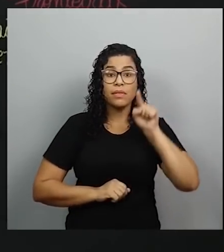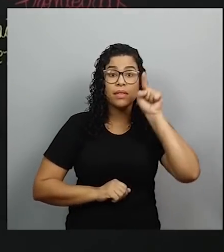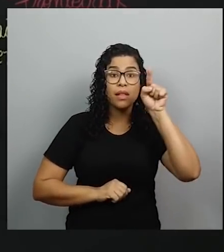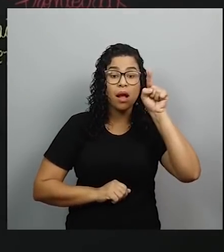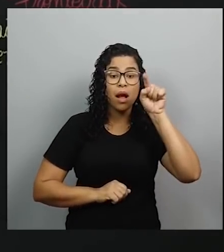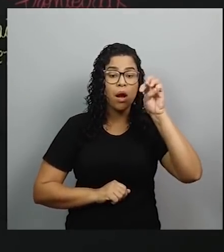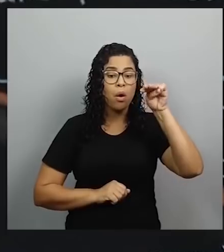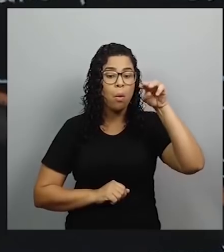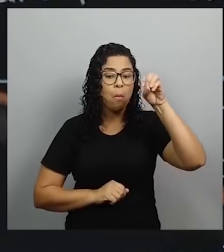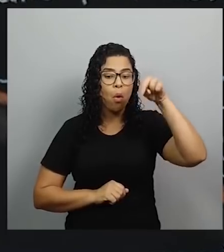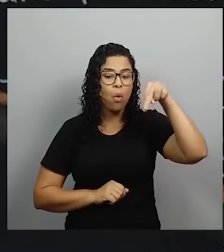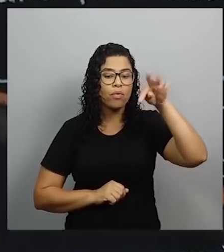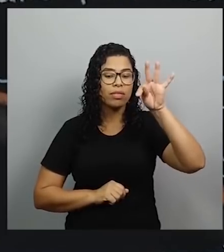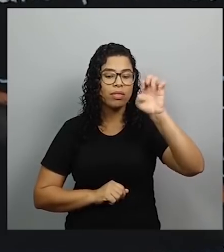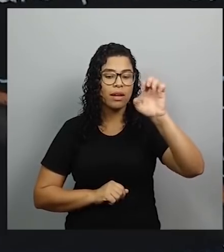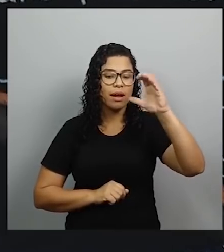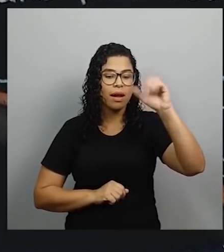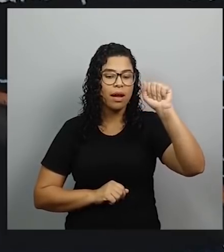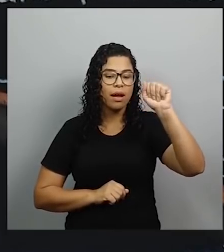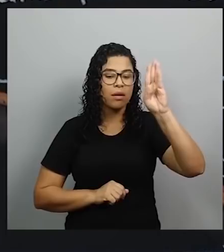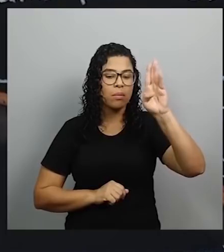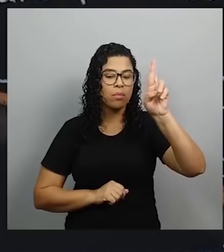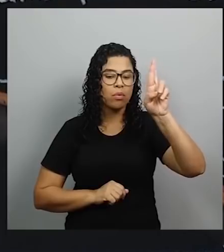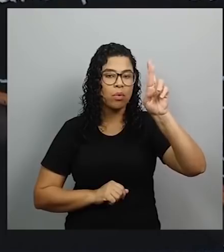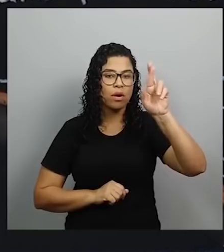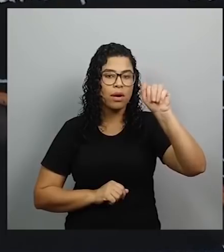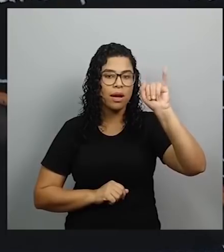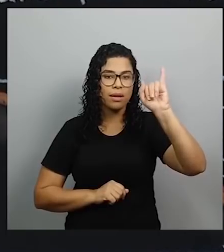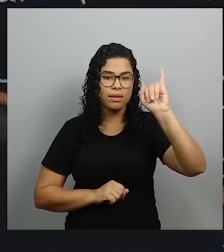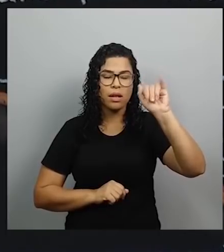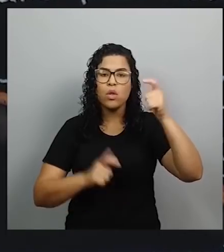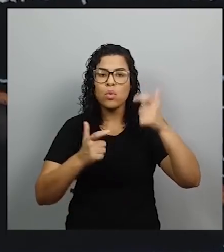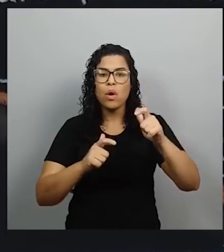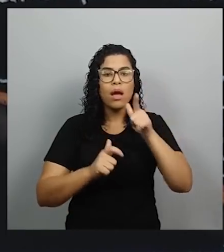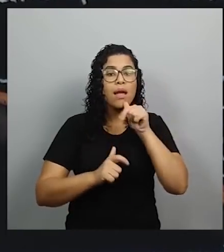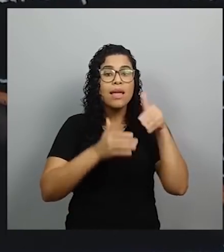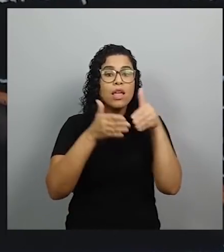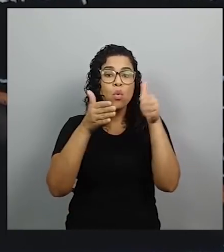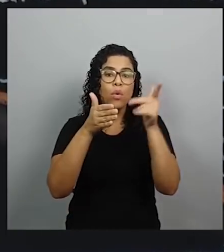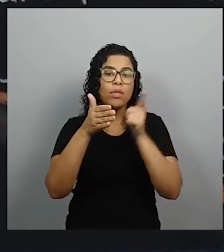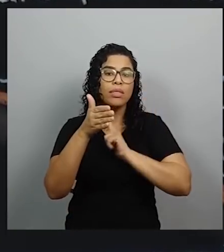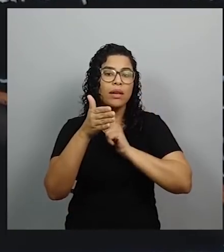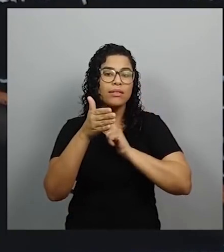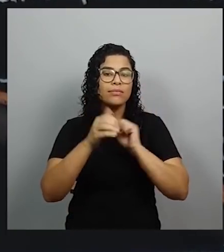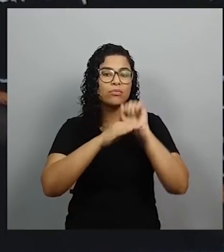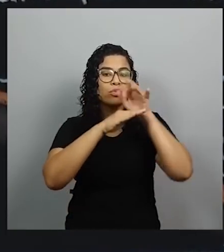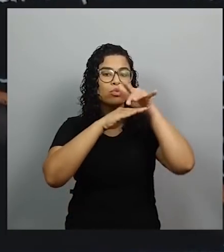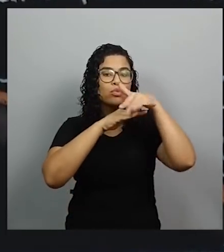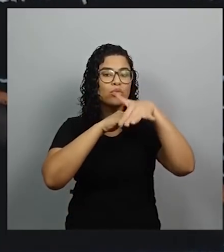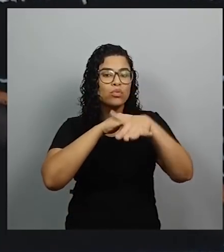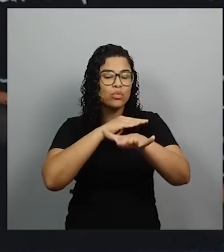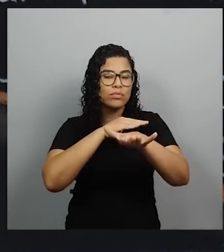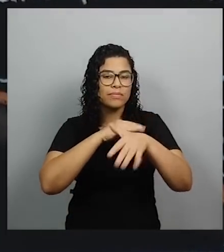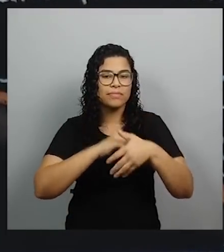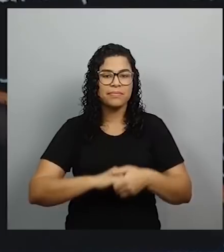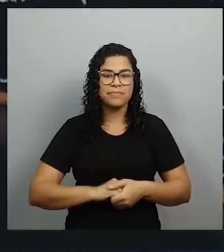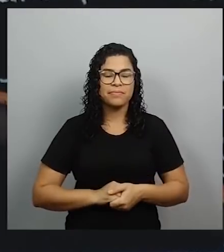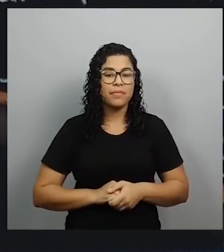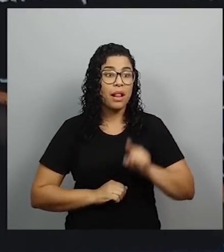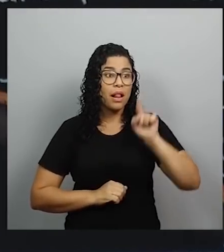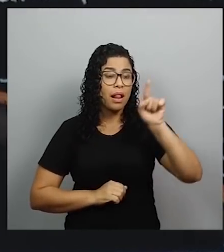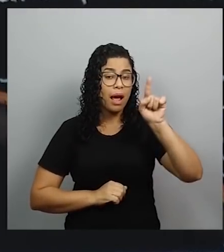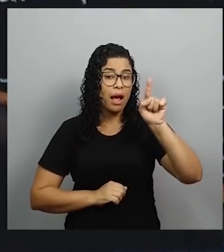O Monte Caburaí, mais precisamente, numa nascente de um rio, a nascente do rio Ailã, lá no